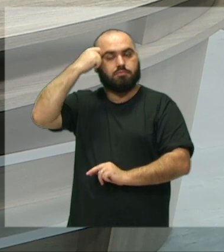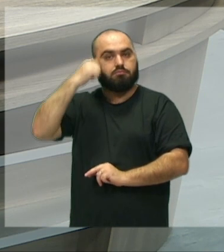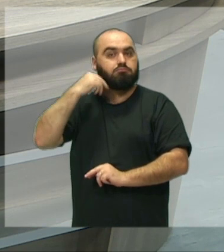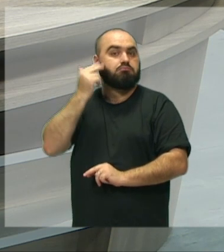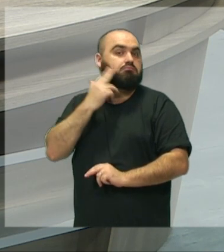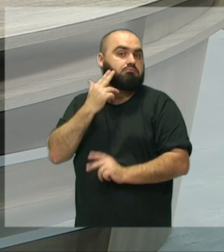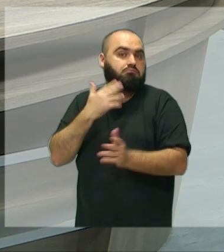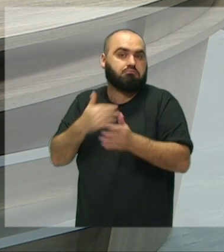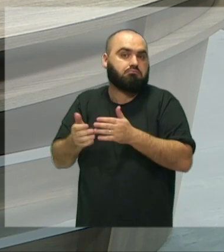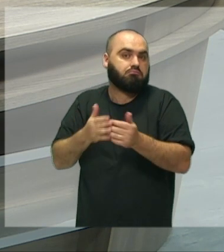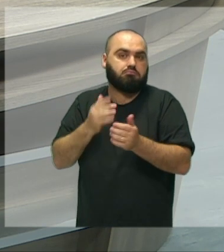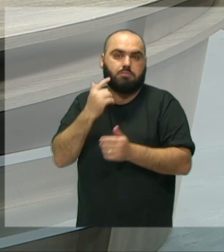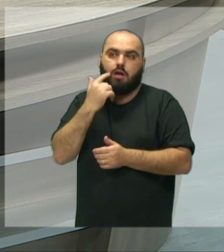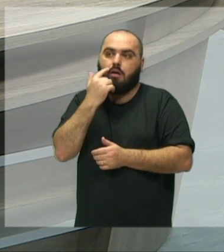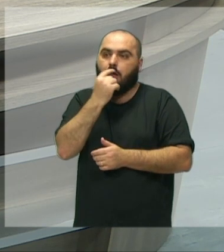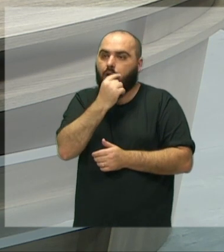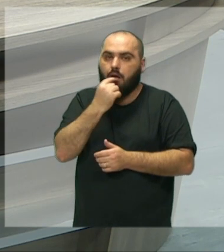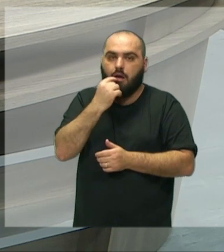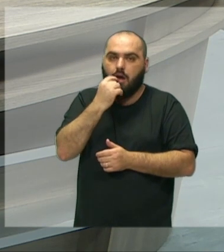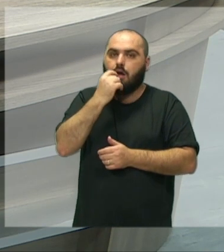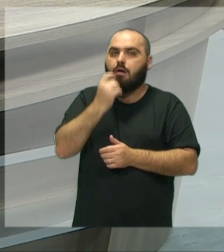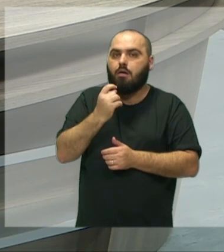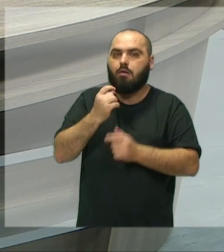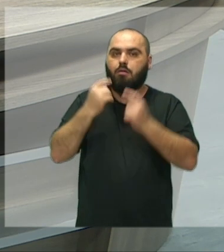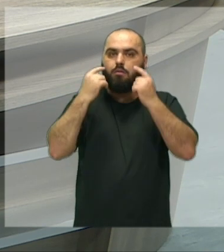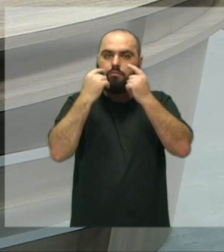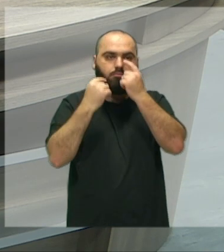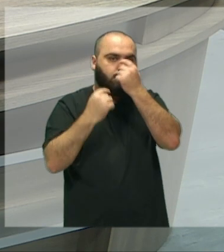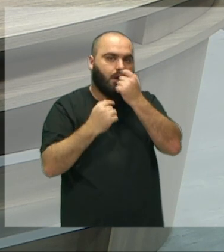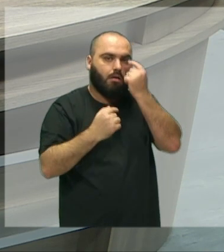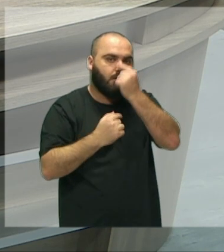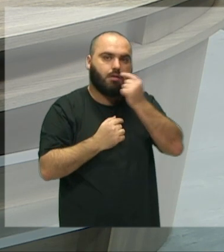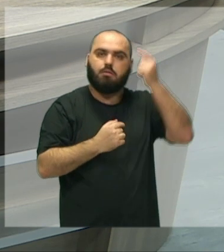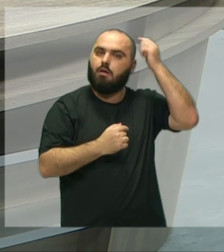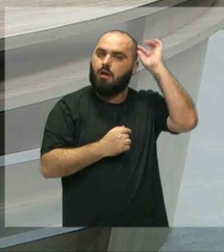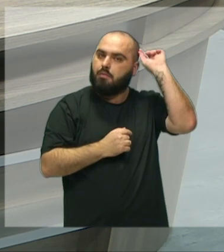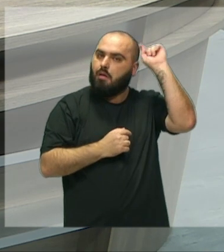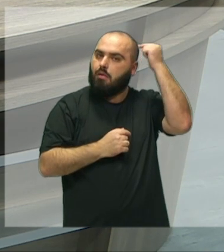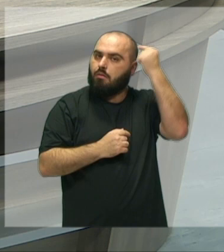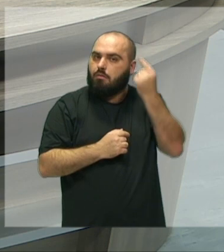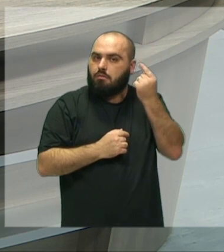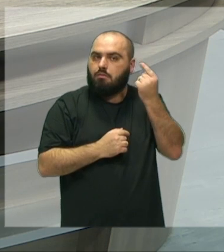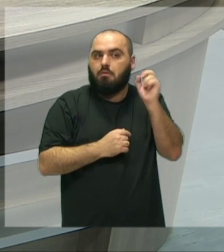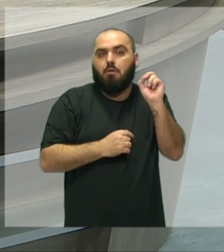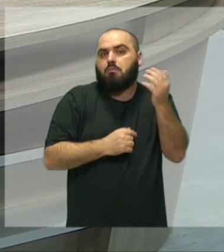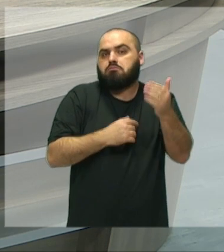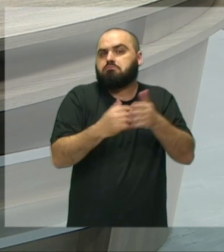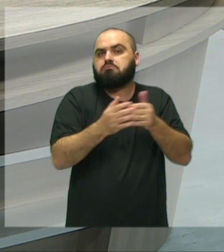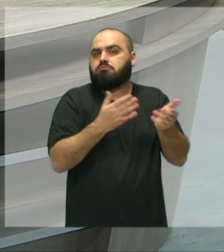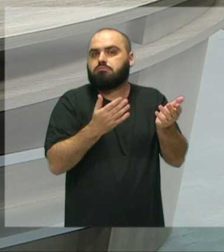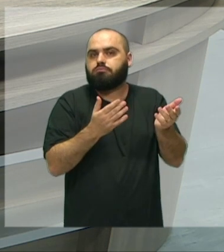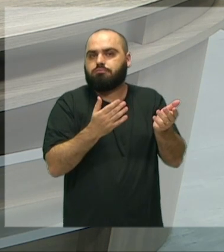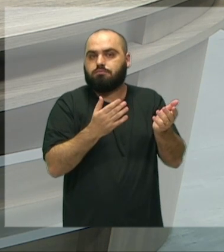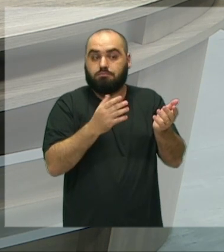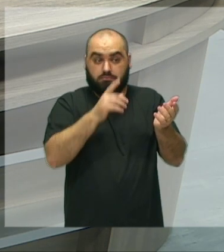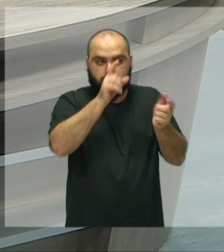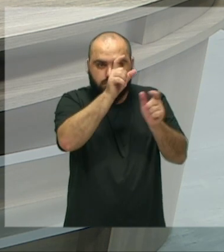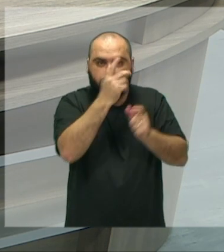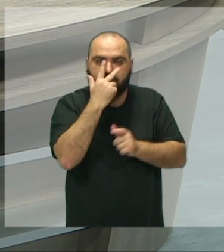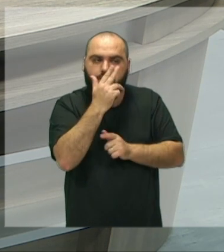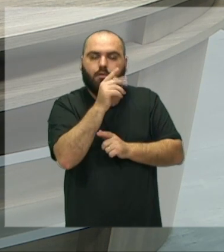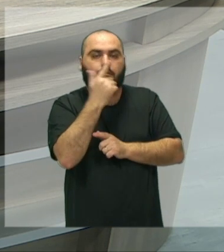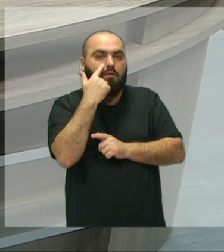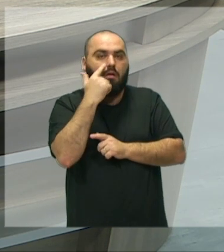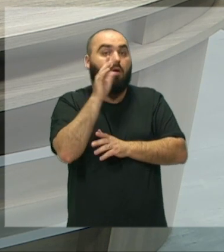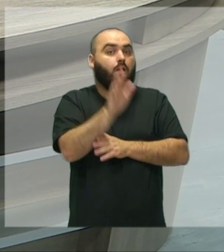né, do lábio, do nariz, do cabelo crespo ou não. Então, essas populações vão dizer o seguinte: eu tenho